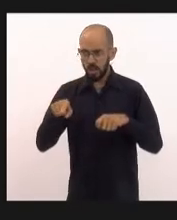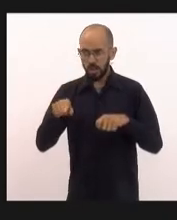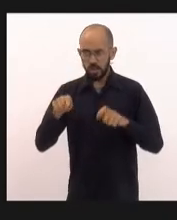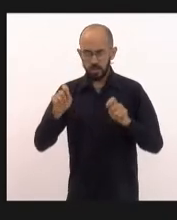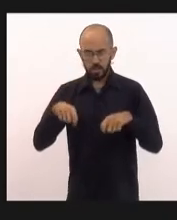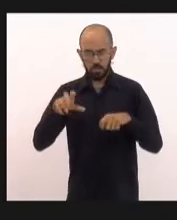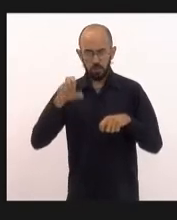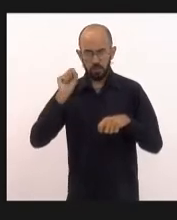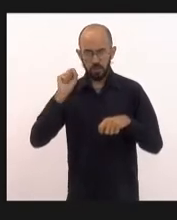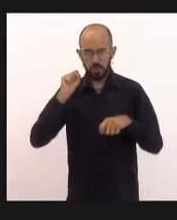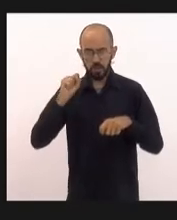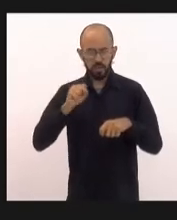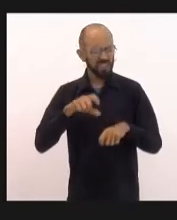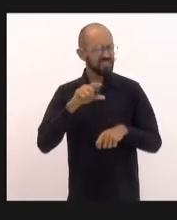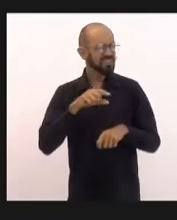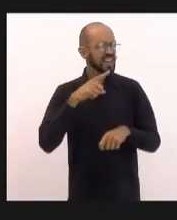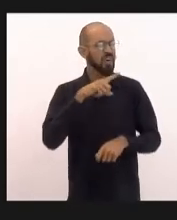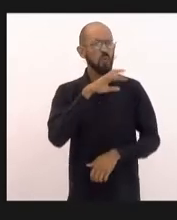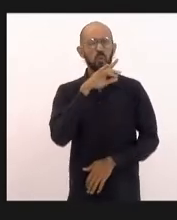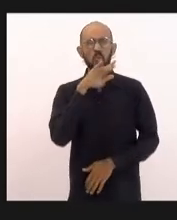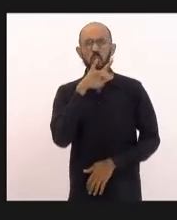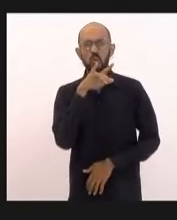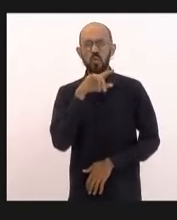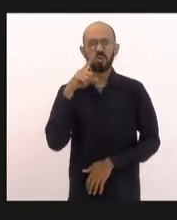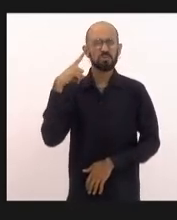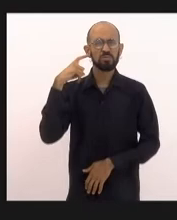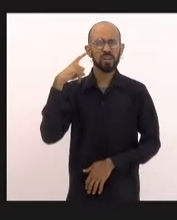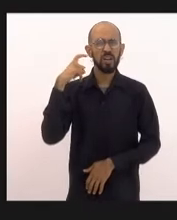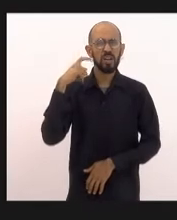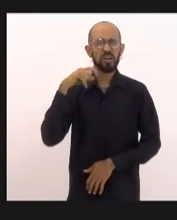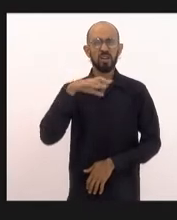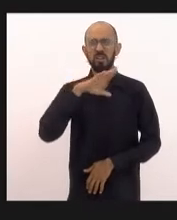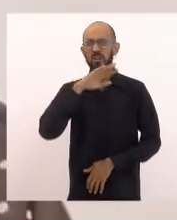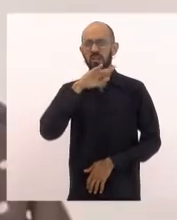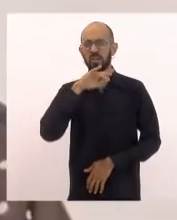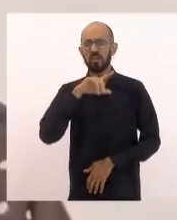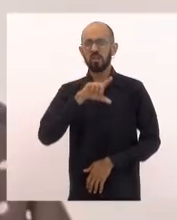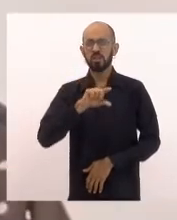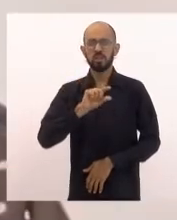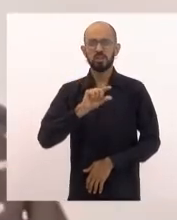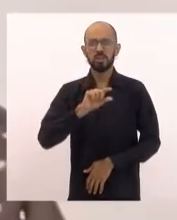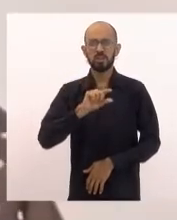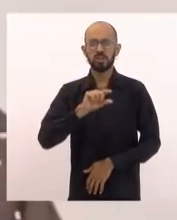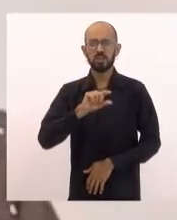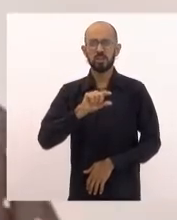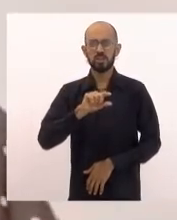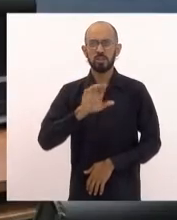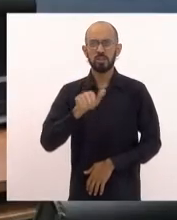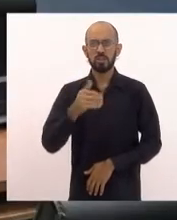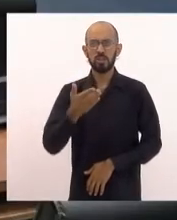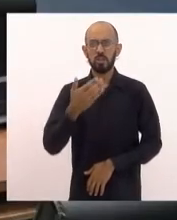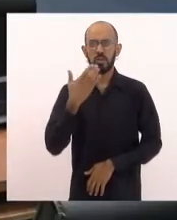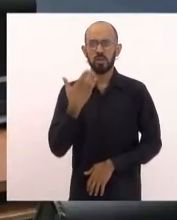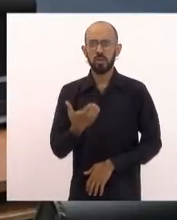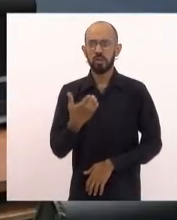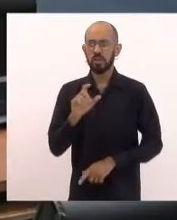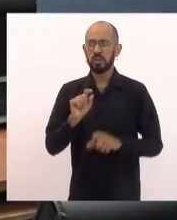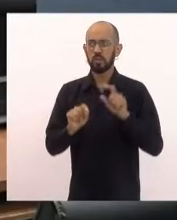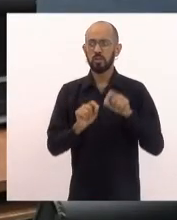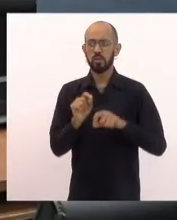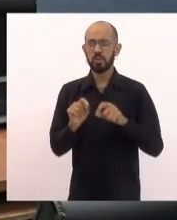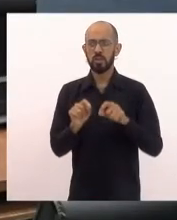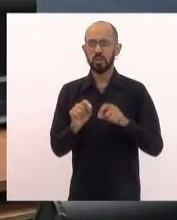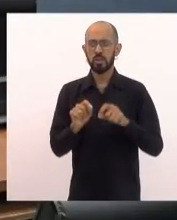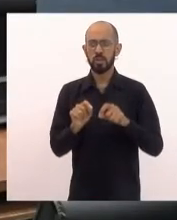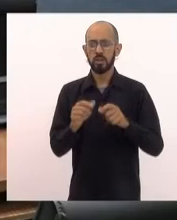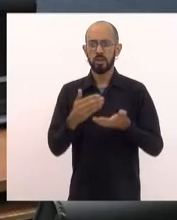Está me ouvindo? Está baixo, Samuel, mas está ouvindo. Mas estamos ouvindo. Mas olha, eu queria que o senhor me ouvisse também, porque